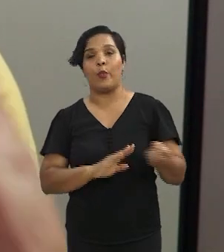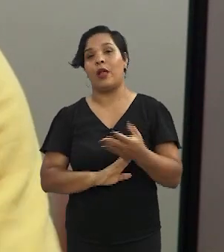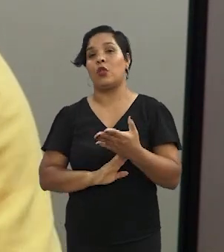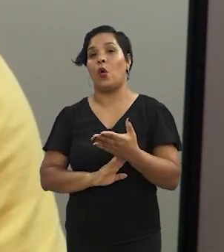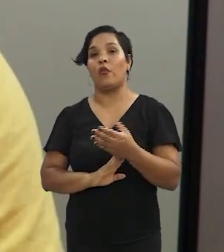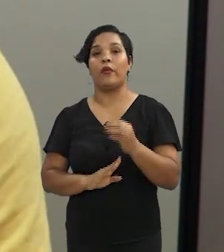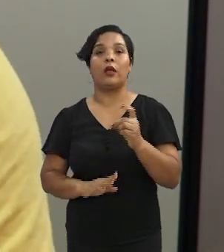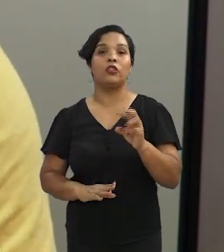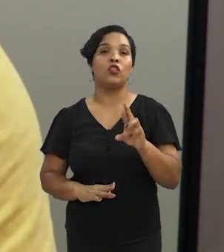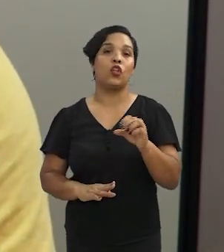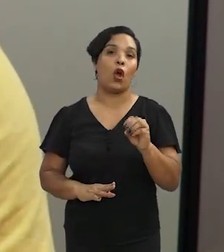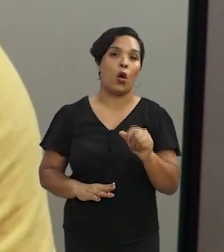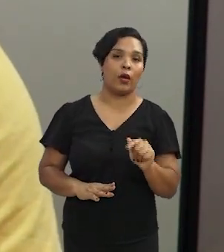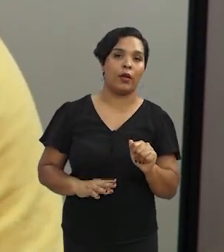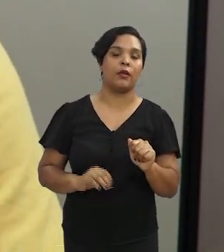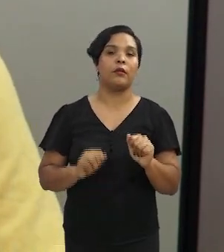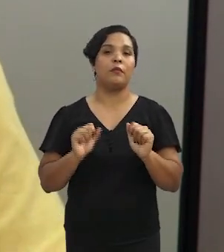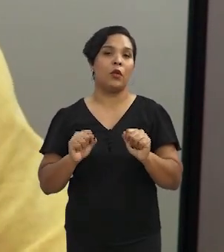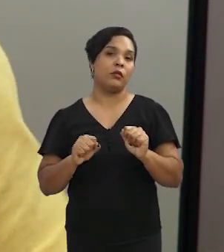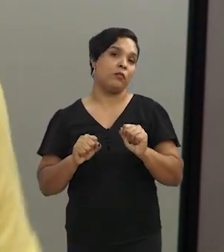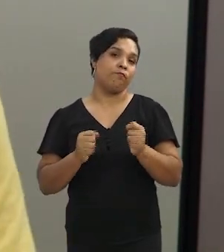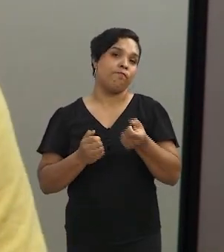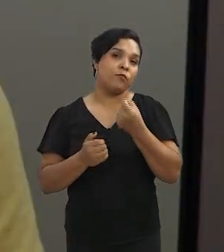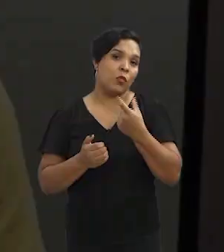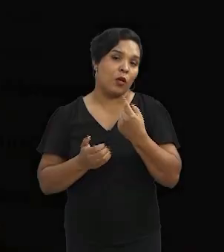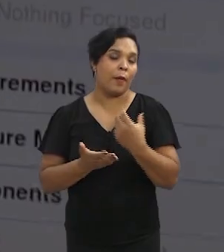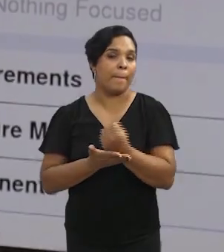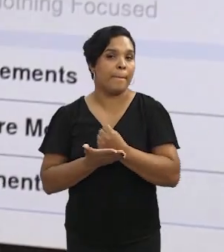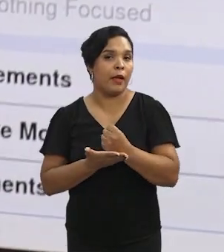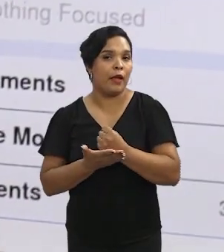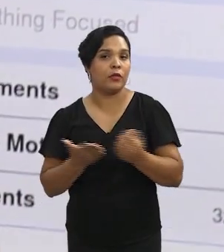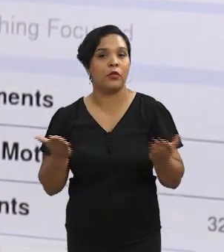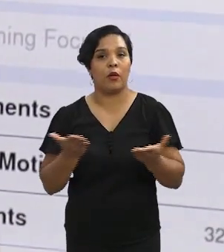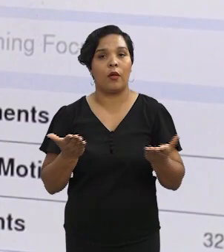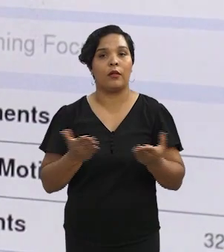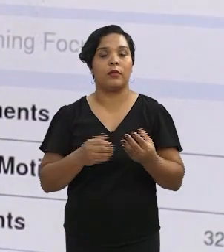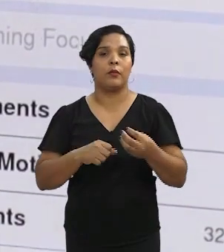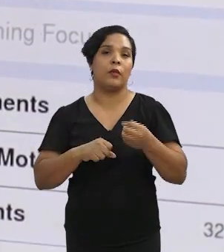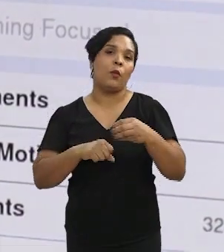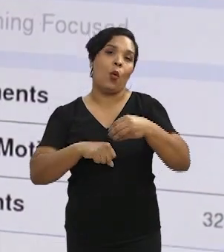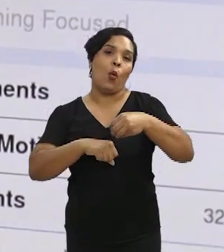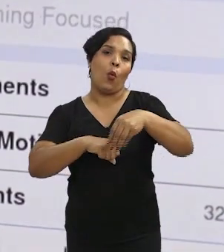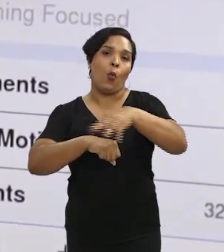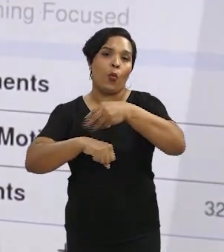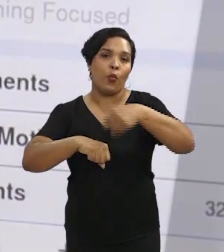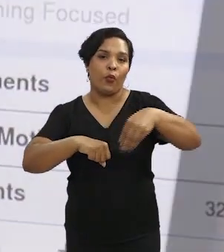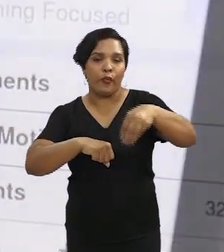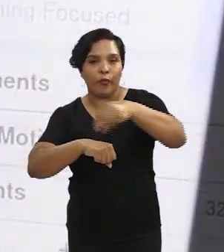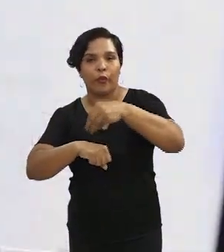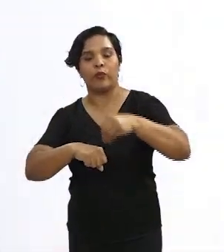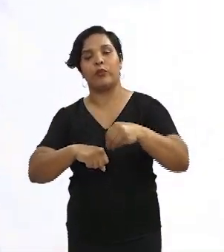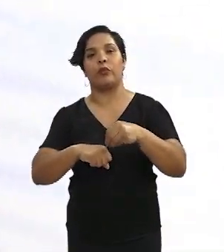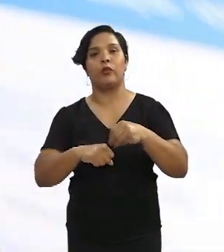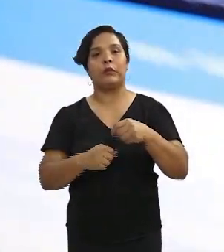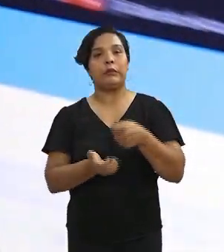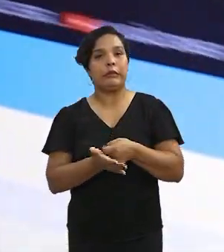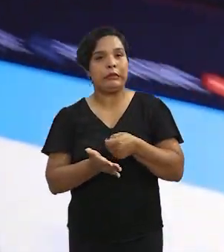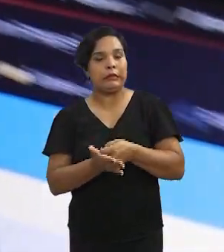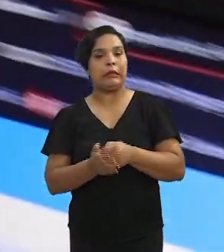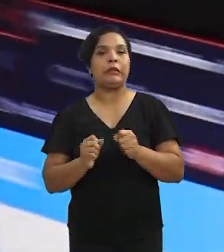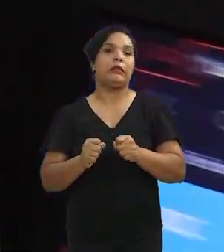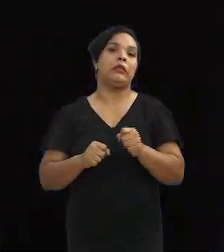desenvolver uma nova droga contra uma determinada bactéria resistente. Eles poderão, como agora a gente tem lá um fungo resistente que está aqui no